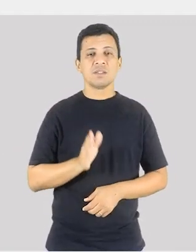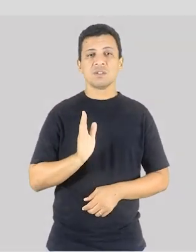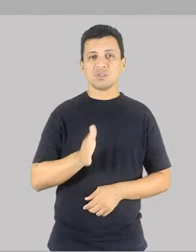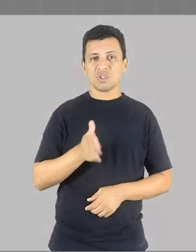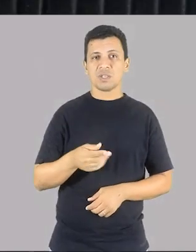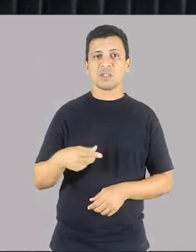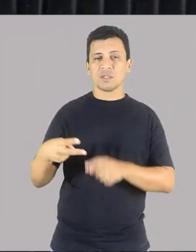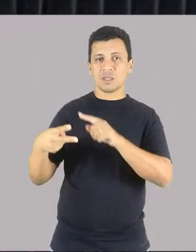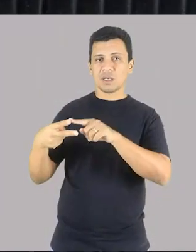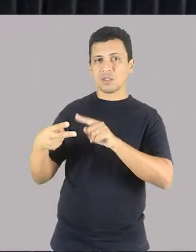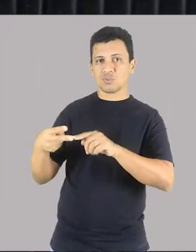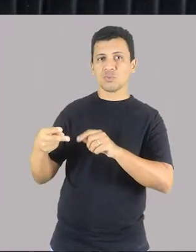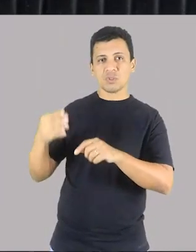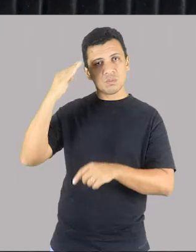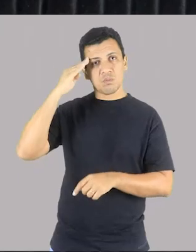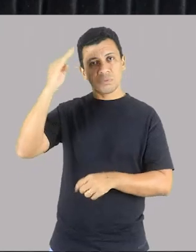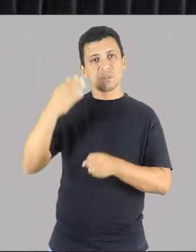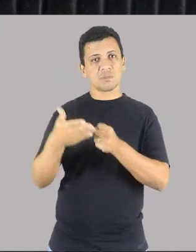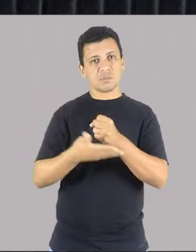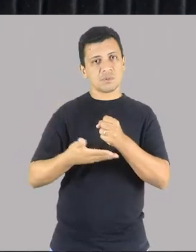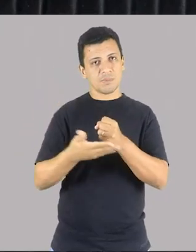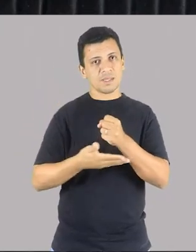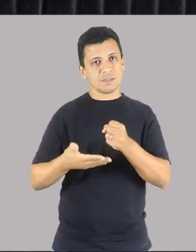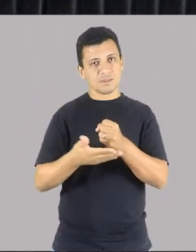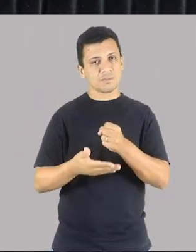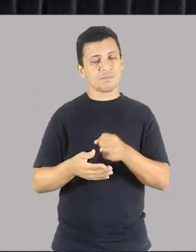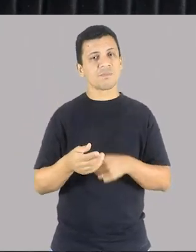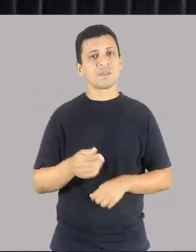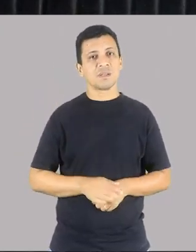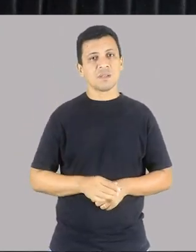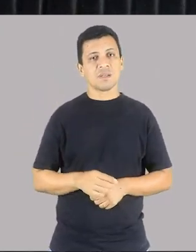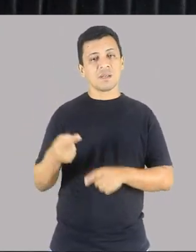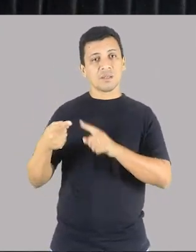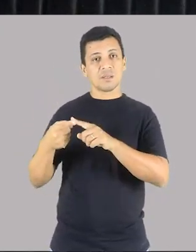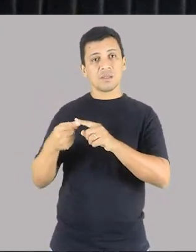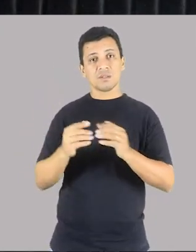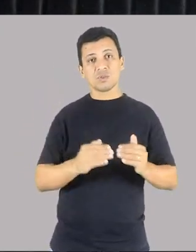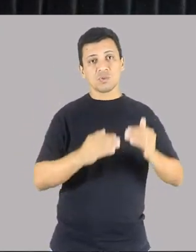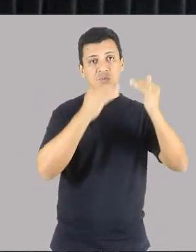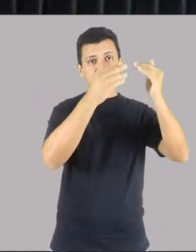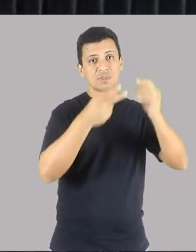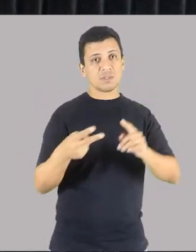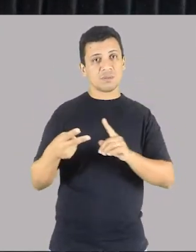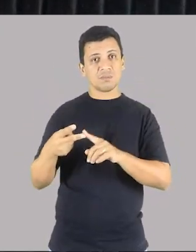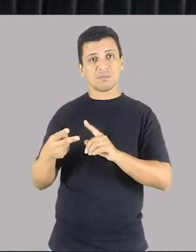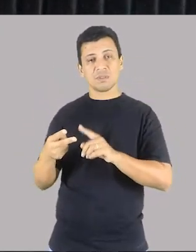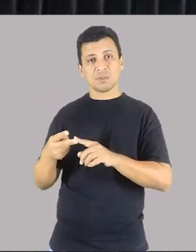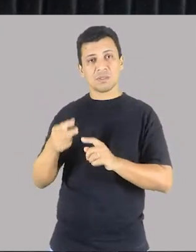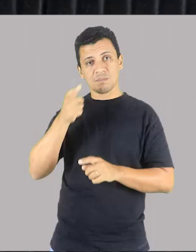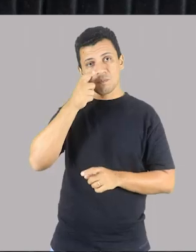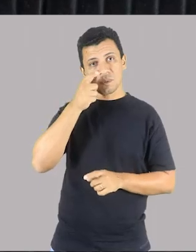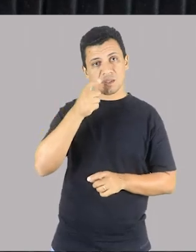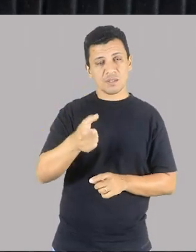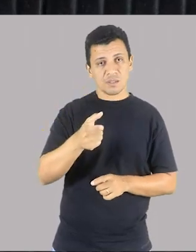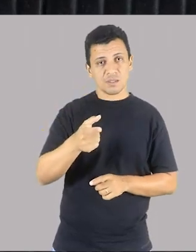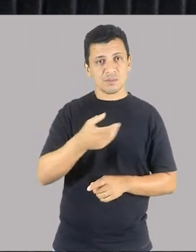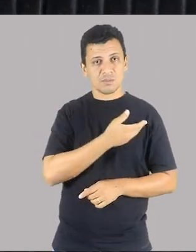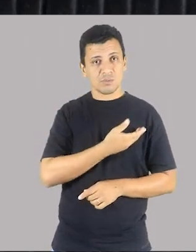particular. Bom, agora começaremos a tratar a respeito de alguns princípios que são expressos